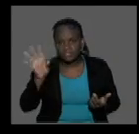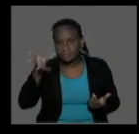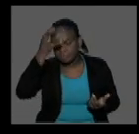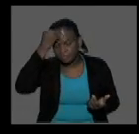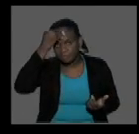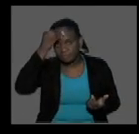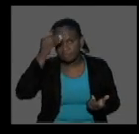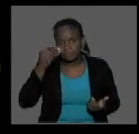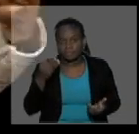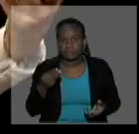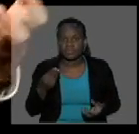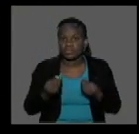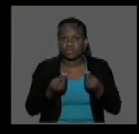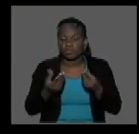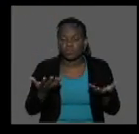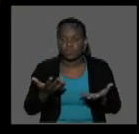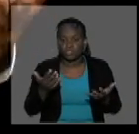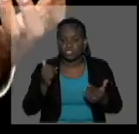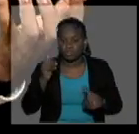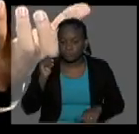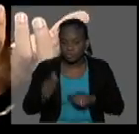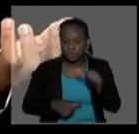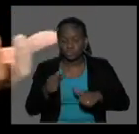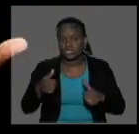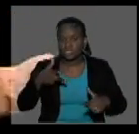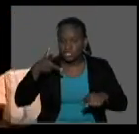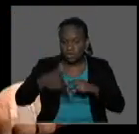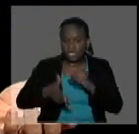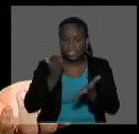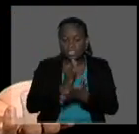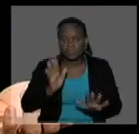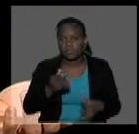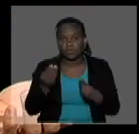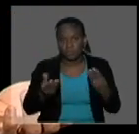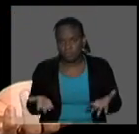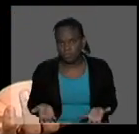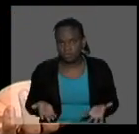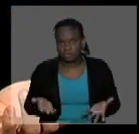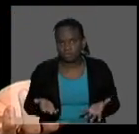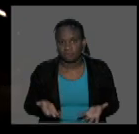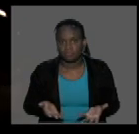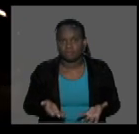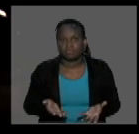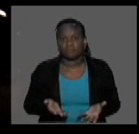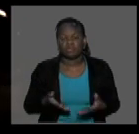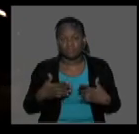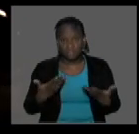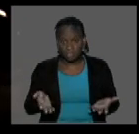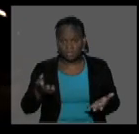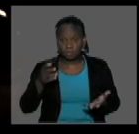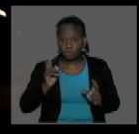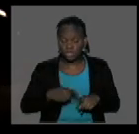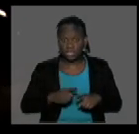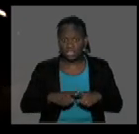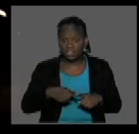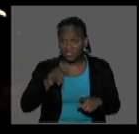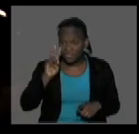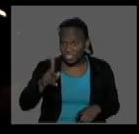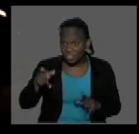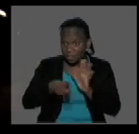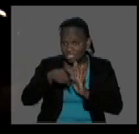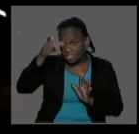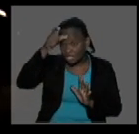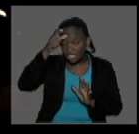assimilou isso. E como é que a gente radicalmente rompe com essa visão? E aí, porque isso alimenta o